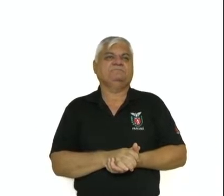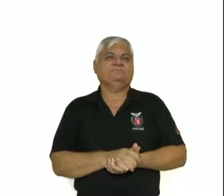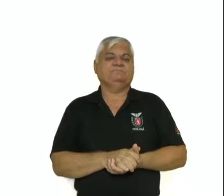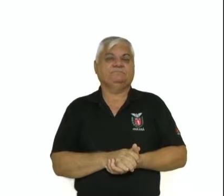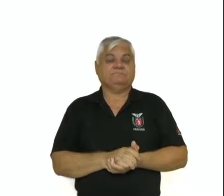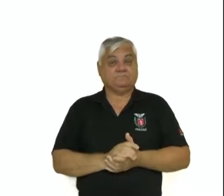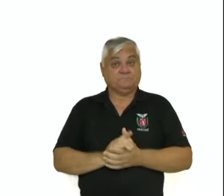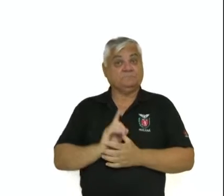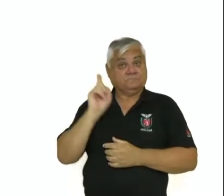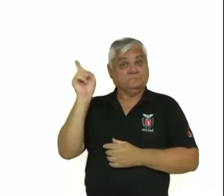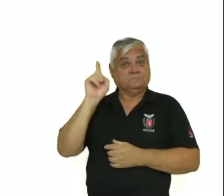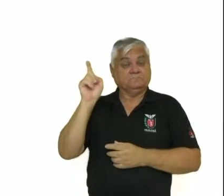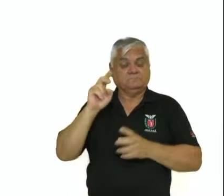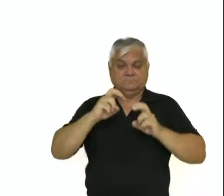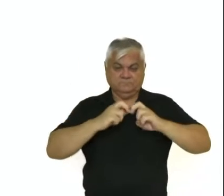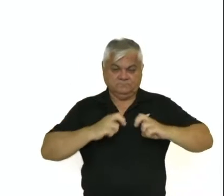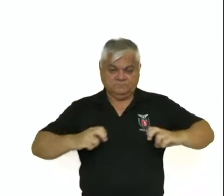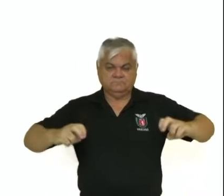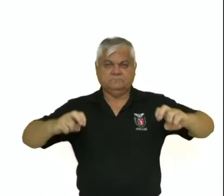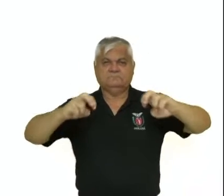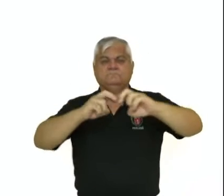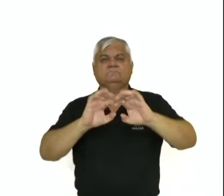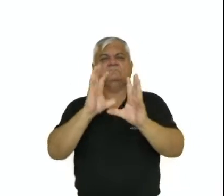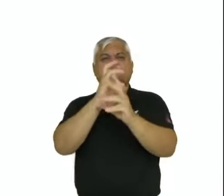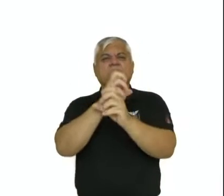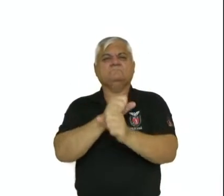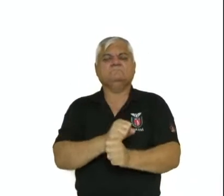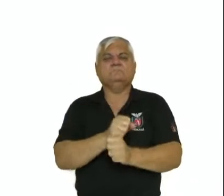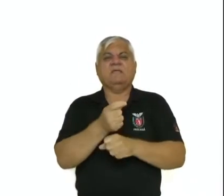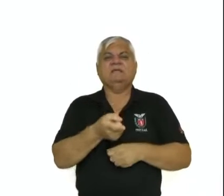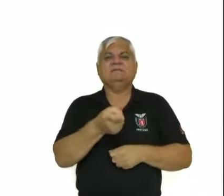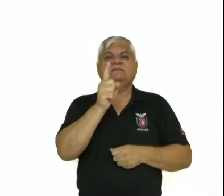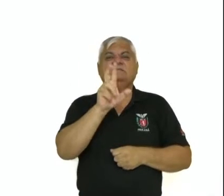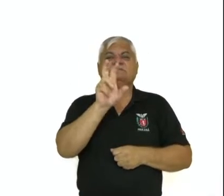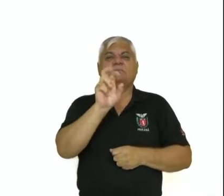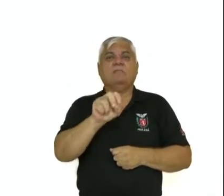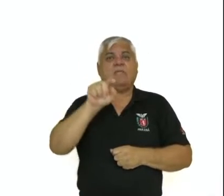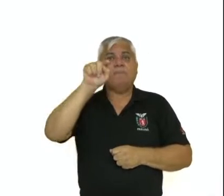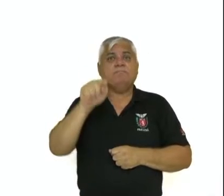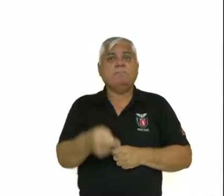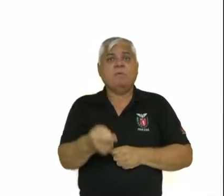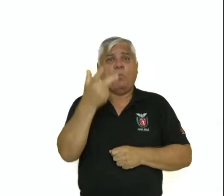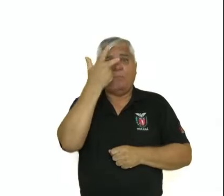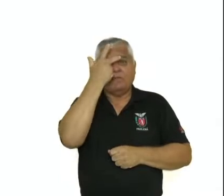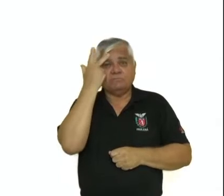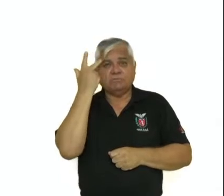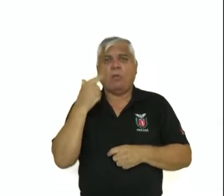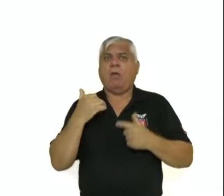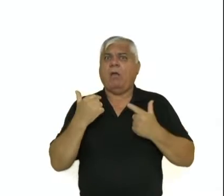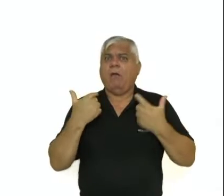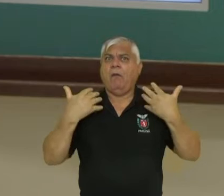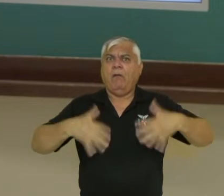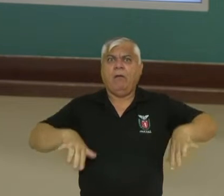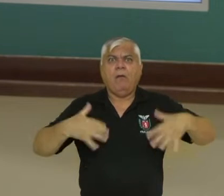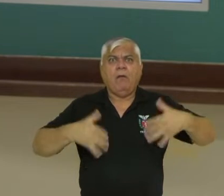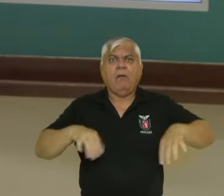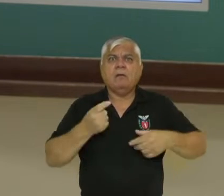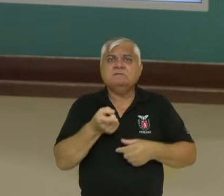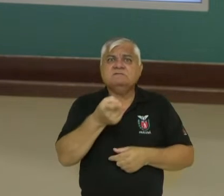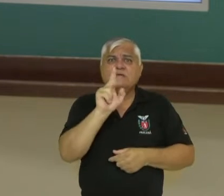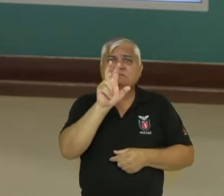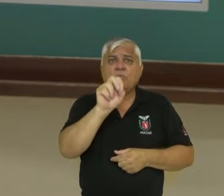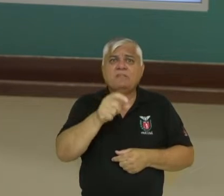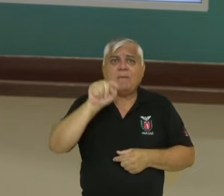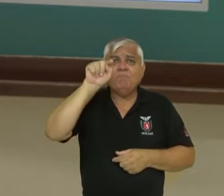O Circo Máximo tinha arquibancada para 150 mil espectadores, né, gente? É muita gente para assistir. Imagine